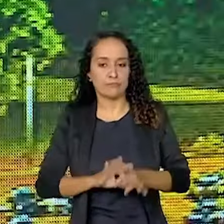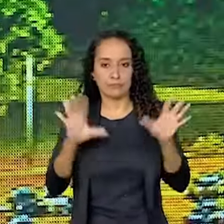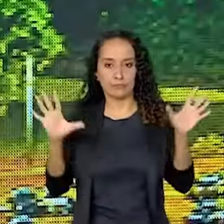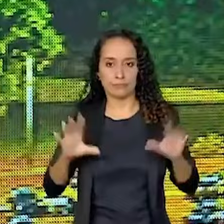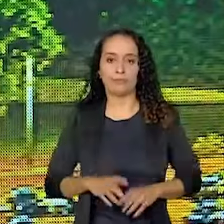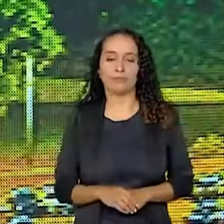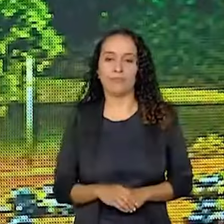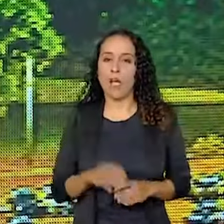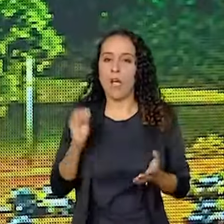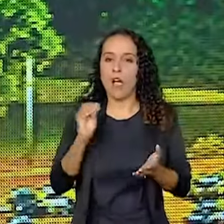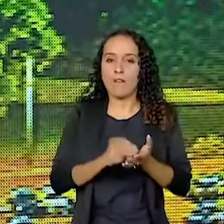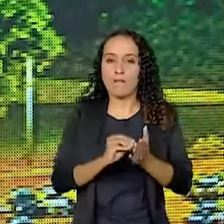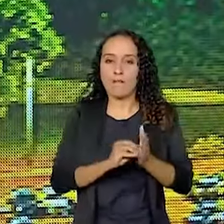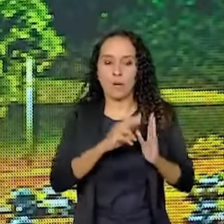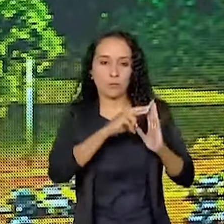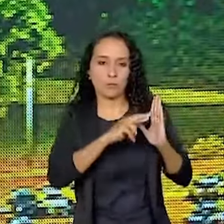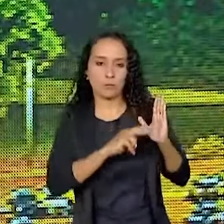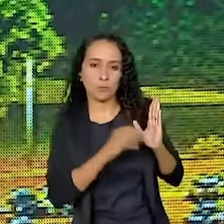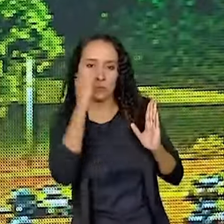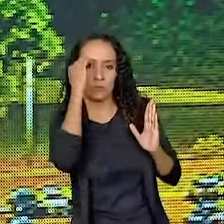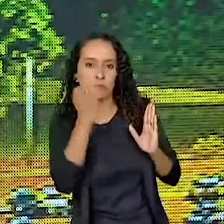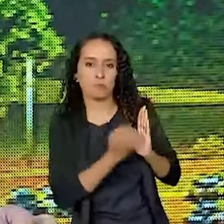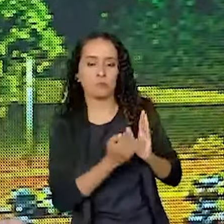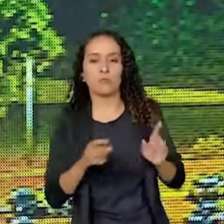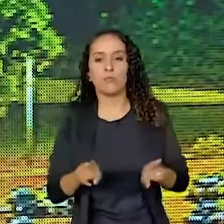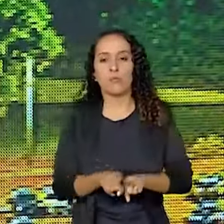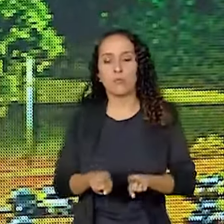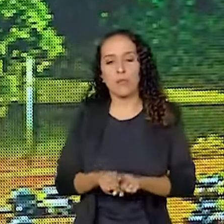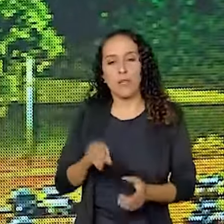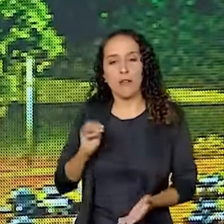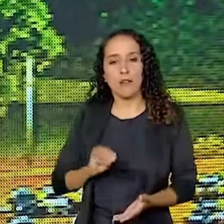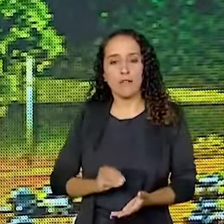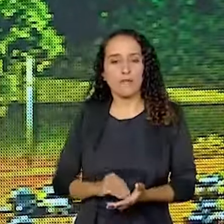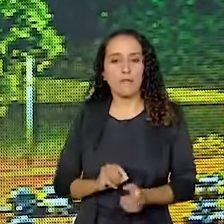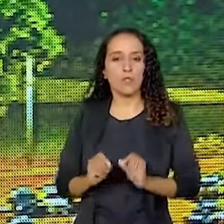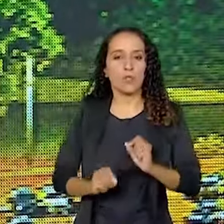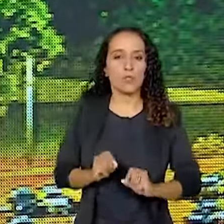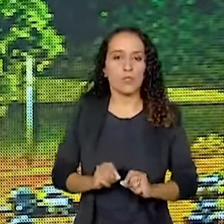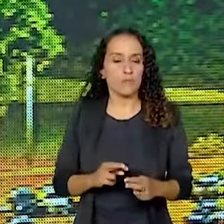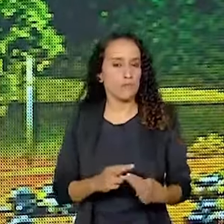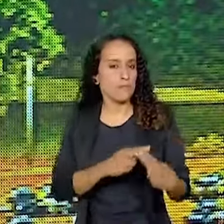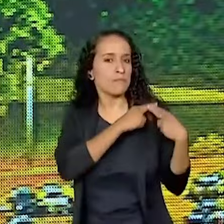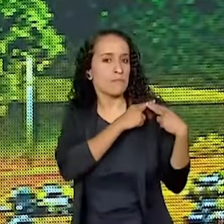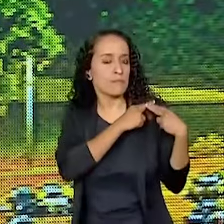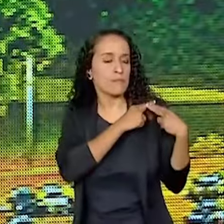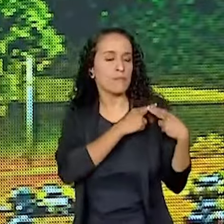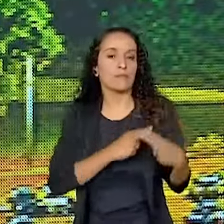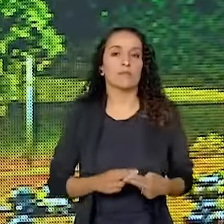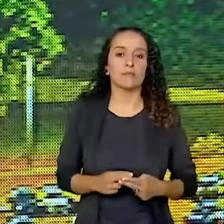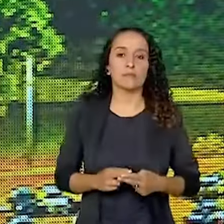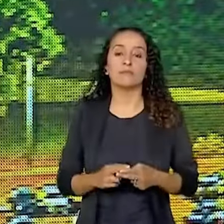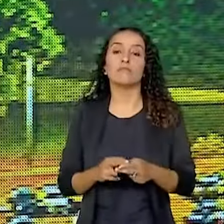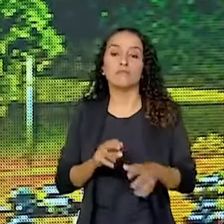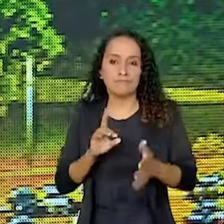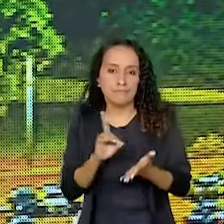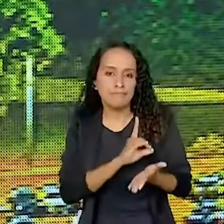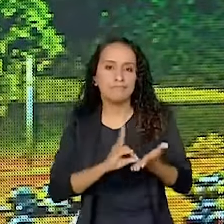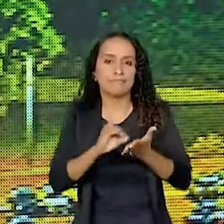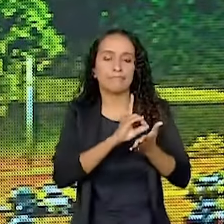A ausência de regulamentação e a inexistente responsabilização das